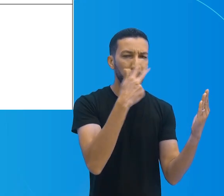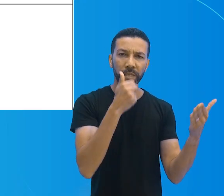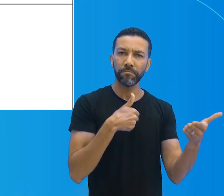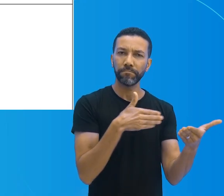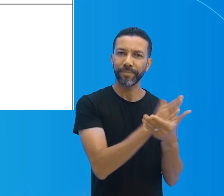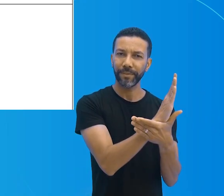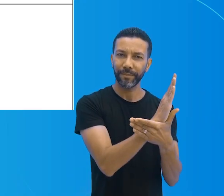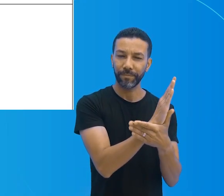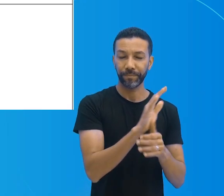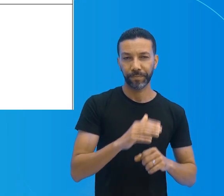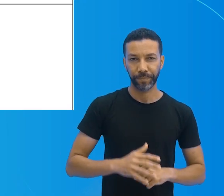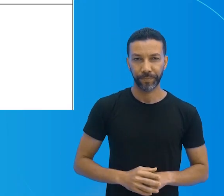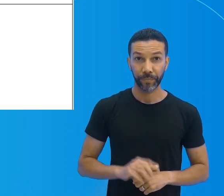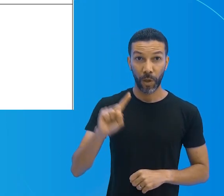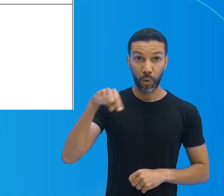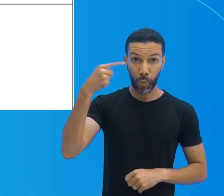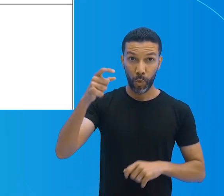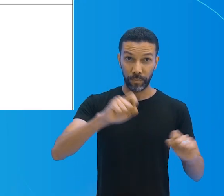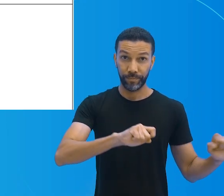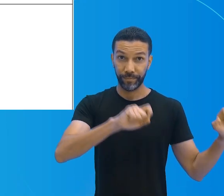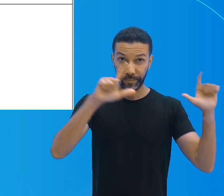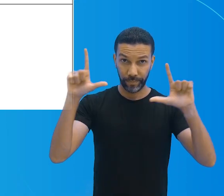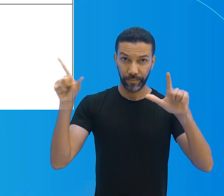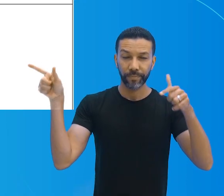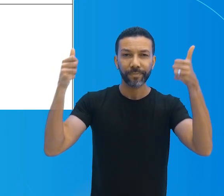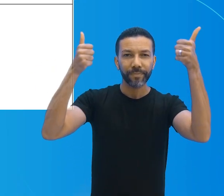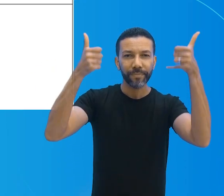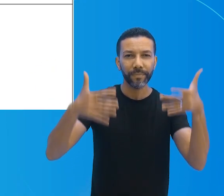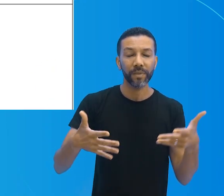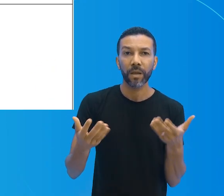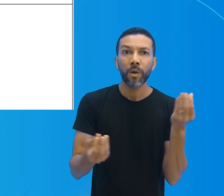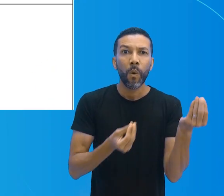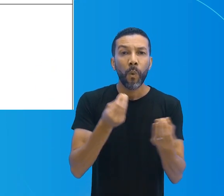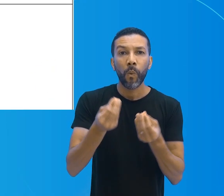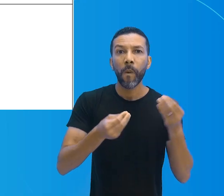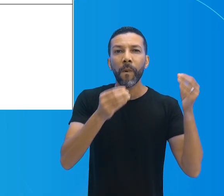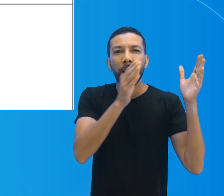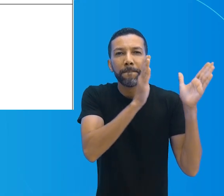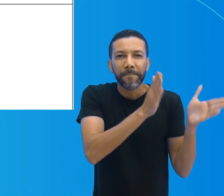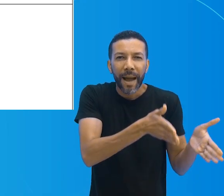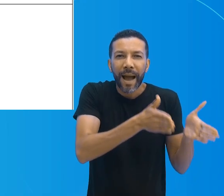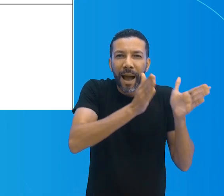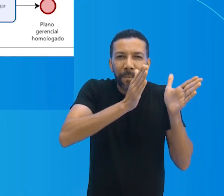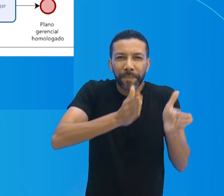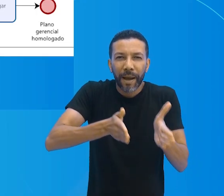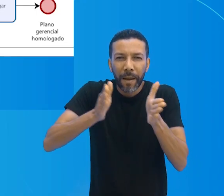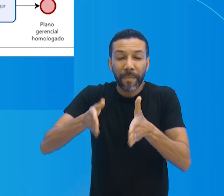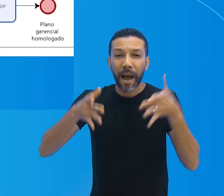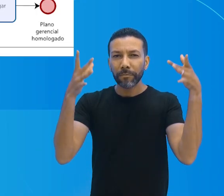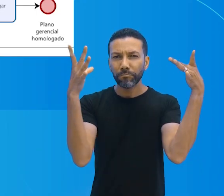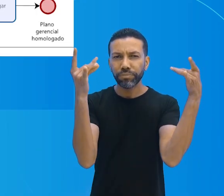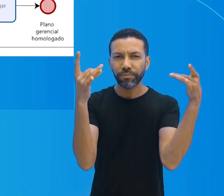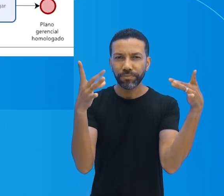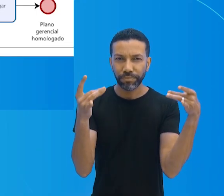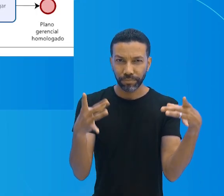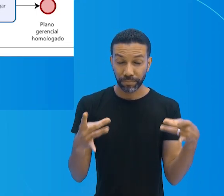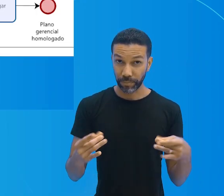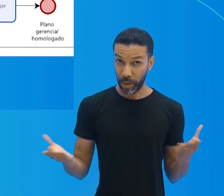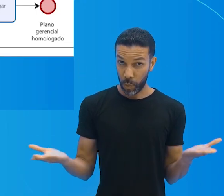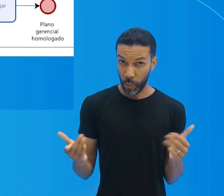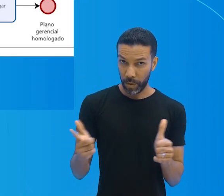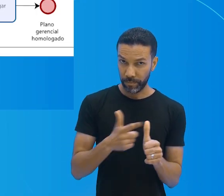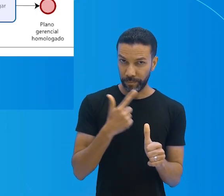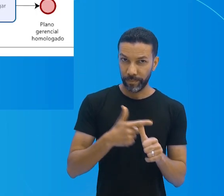funciona. Nos próximos slides, nós vamos entender cada etapa dessa. Então, vamos entender com um